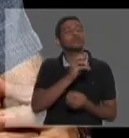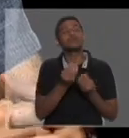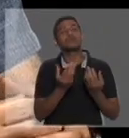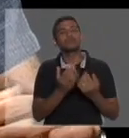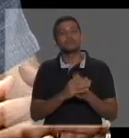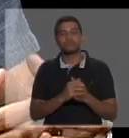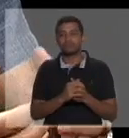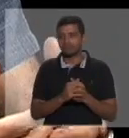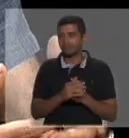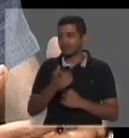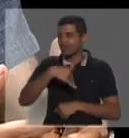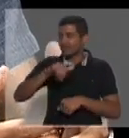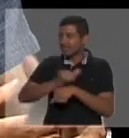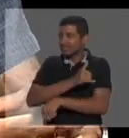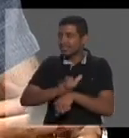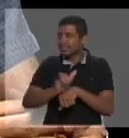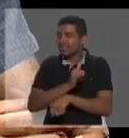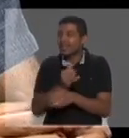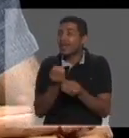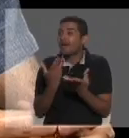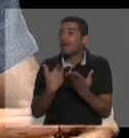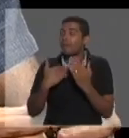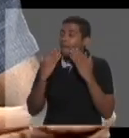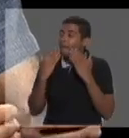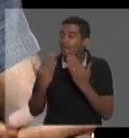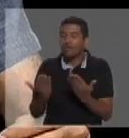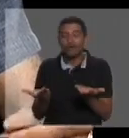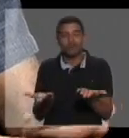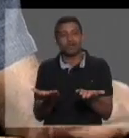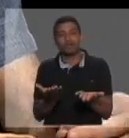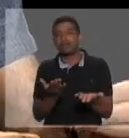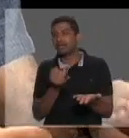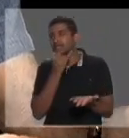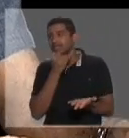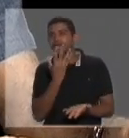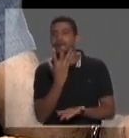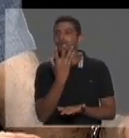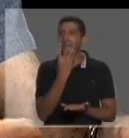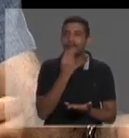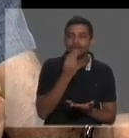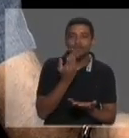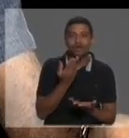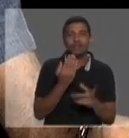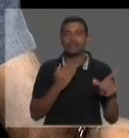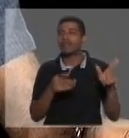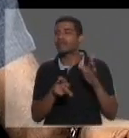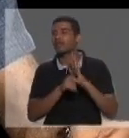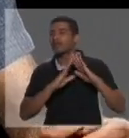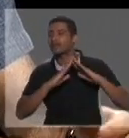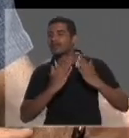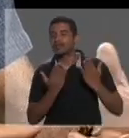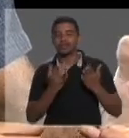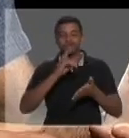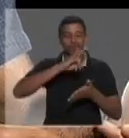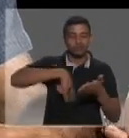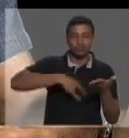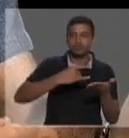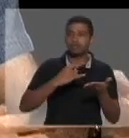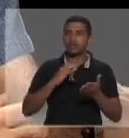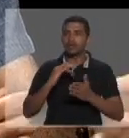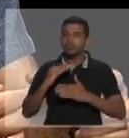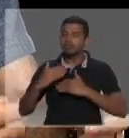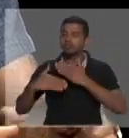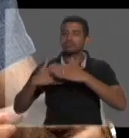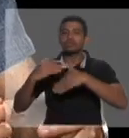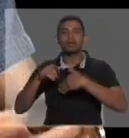Uma estratégia da materialidade. A gente ia mostrando coisas para ele. Mostrava uma foto do educandário, mostrava um